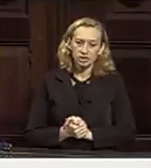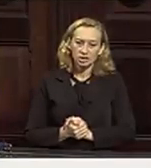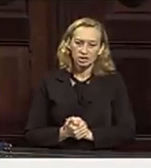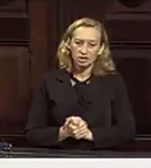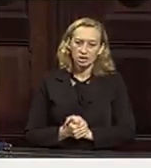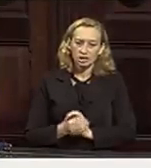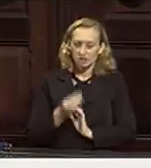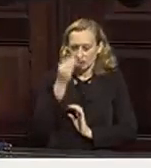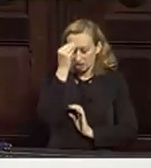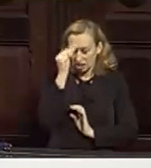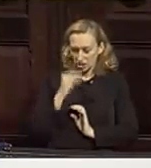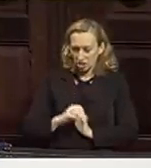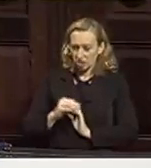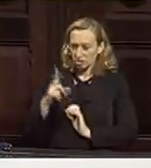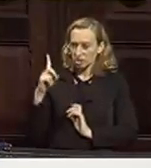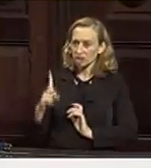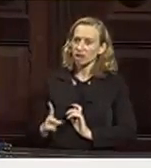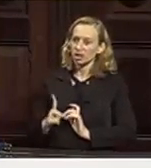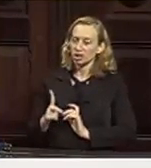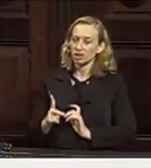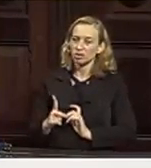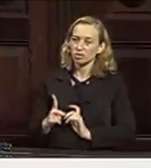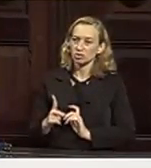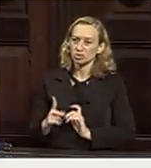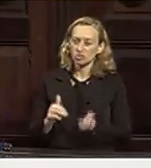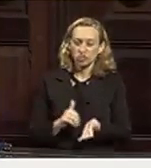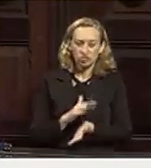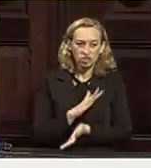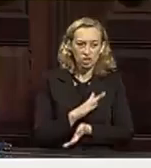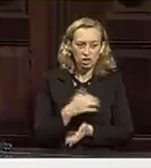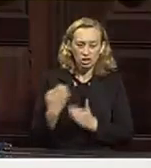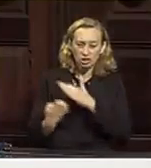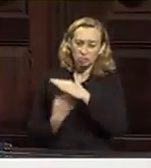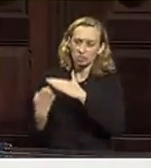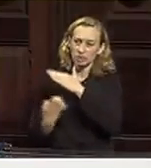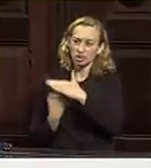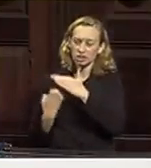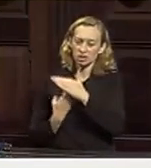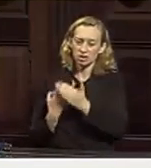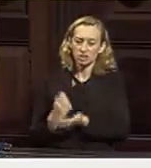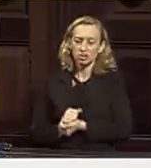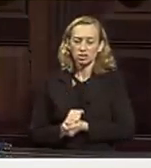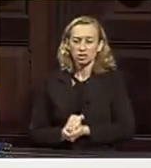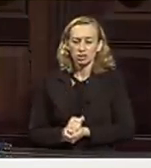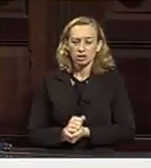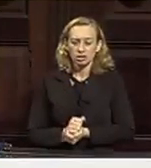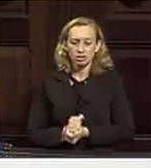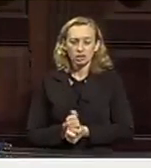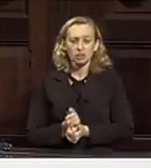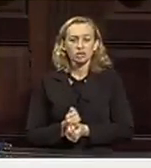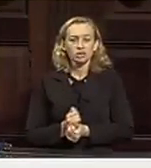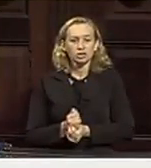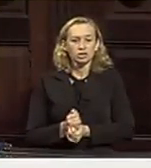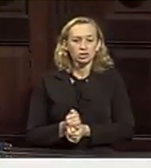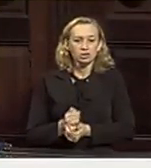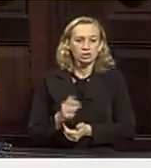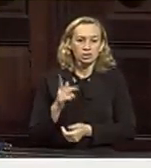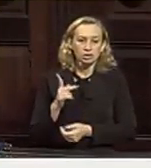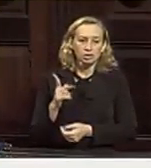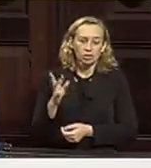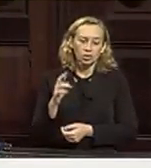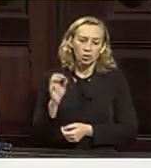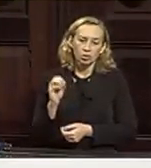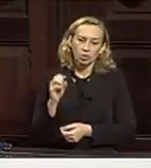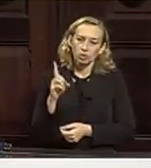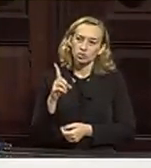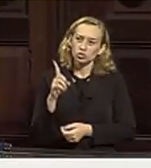à insalubridade, a tirar das empresas o amianto, o mercúrio, o chumbo, produtos cancerígenos que afetam